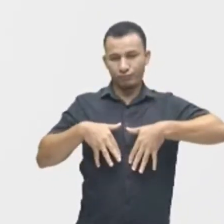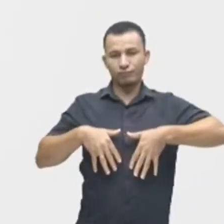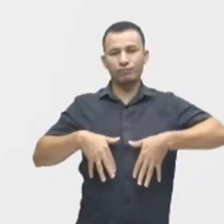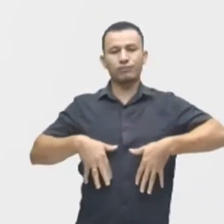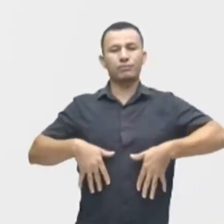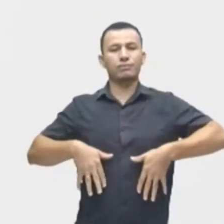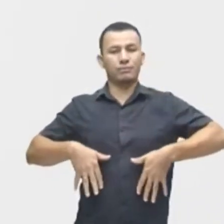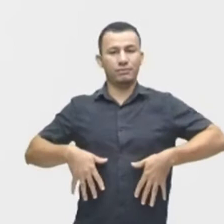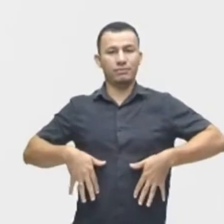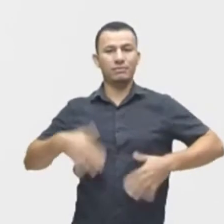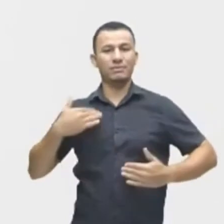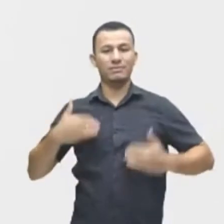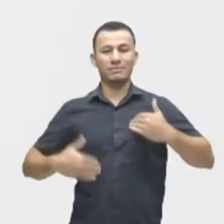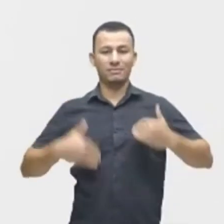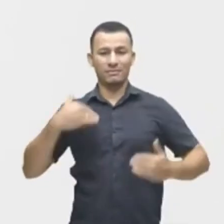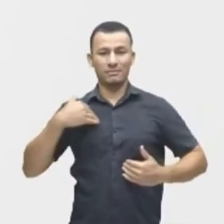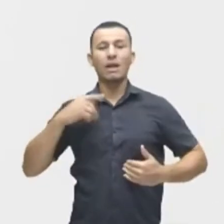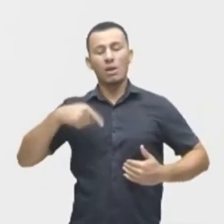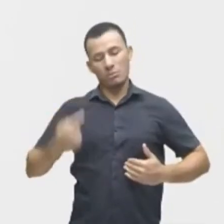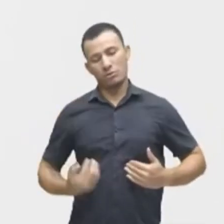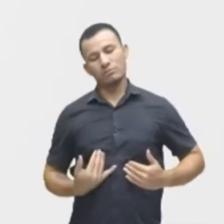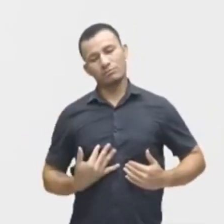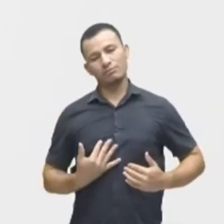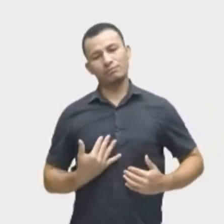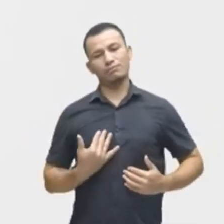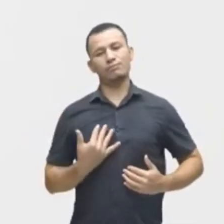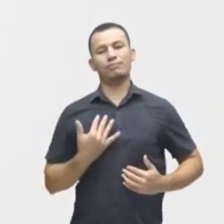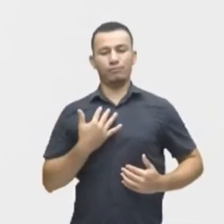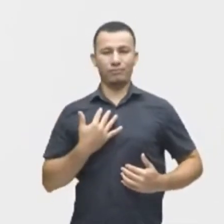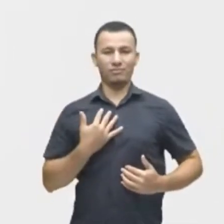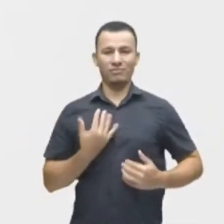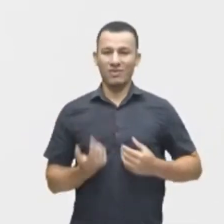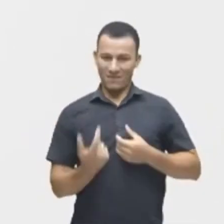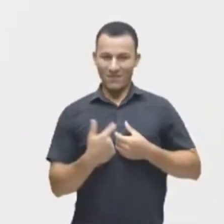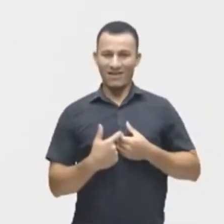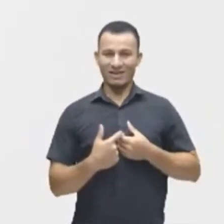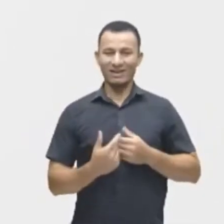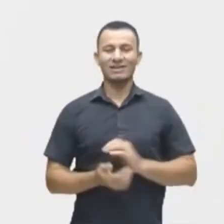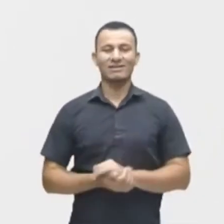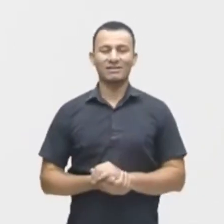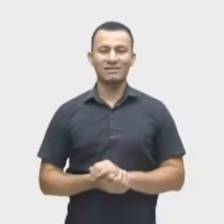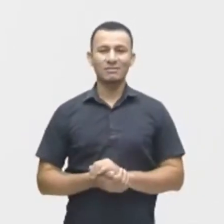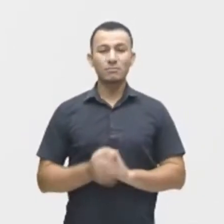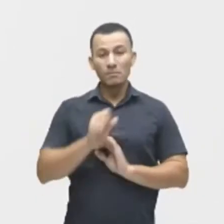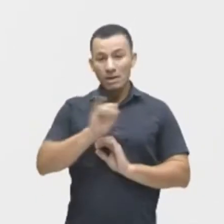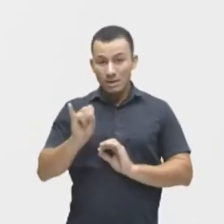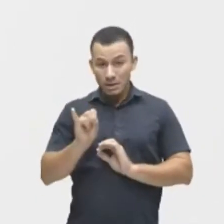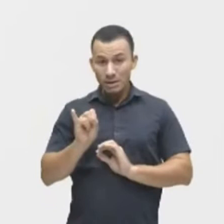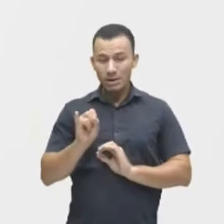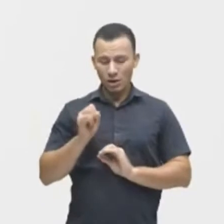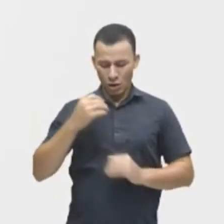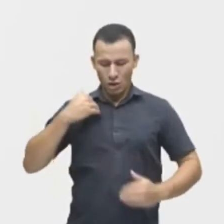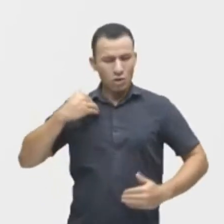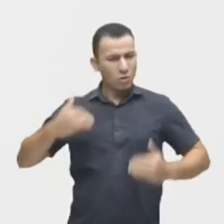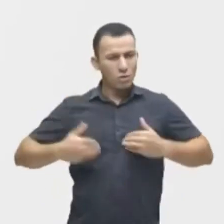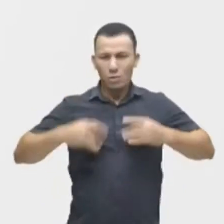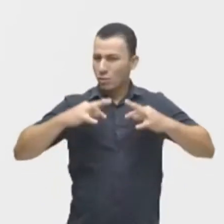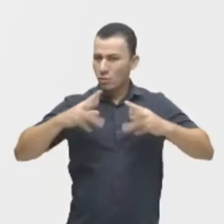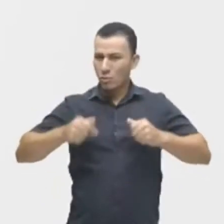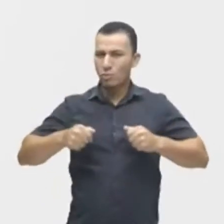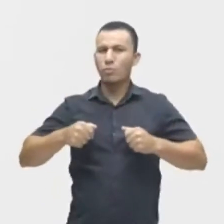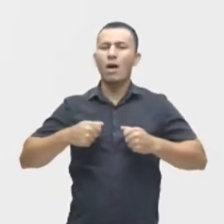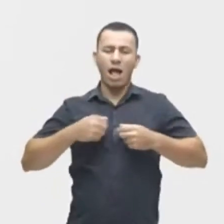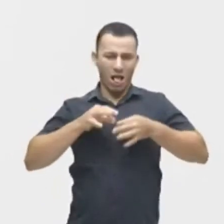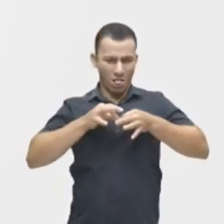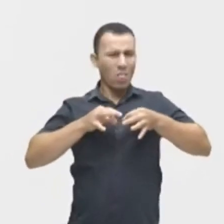do corpo e depois ele retorna. Se ele vai para as diversas partes do corpo, ele vai percorrer uma trajetória muito grande,